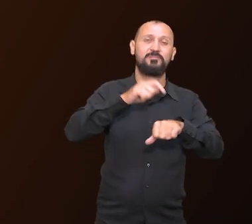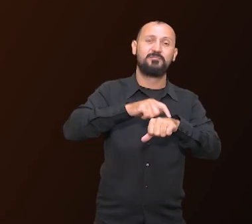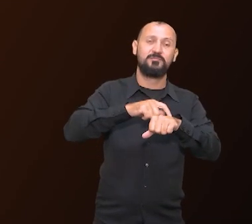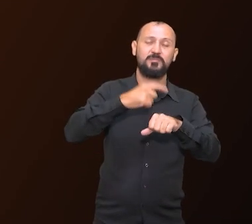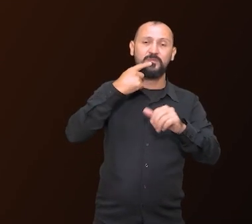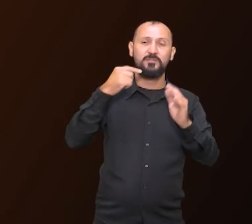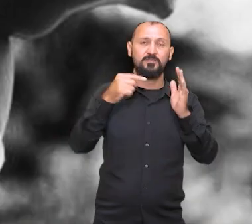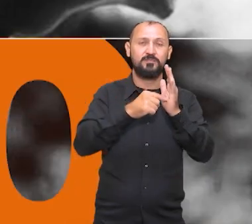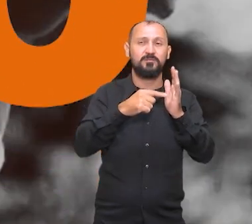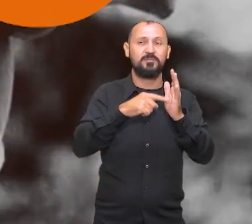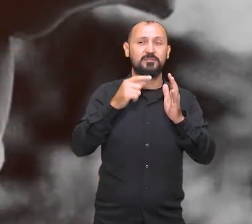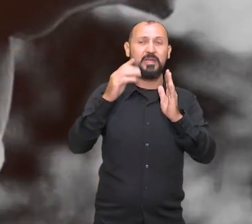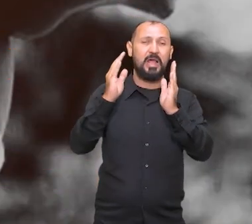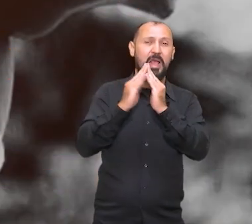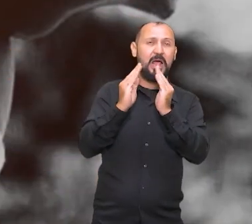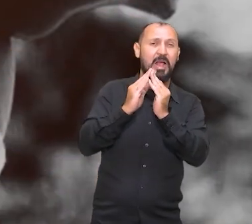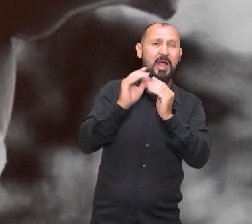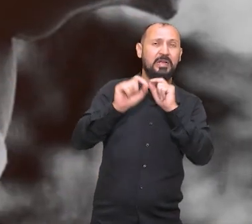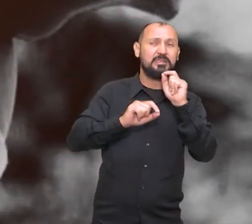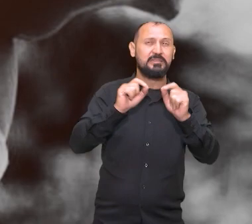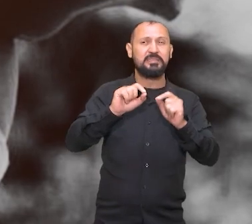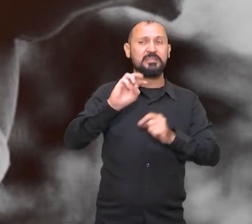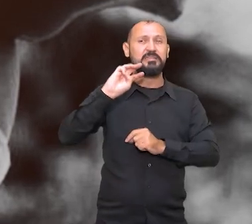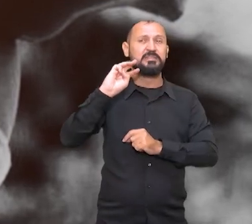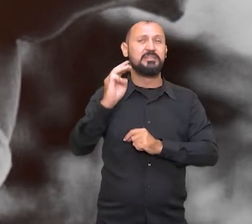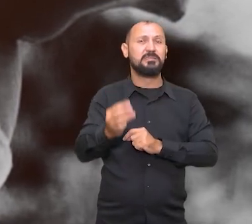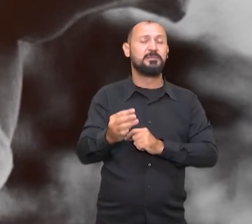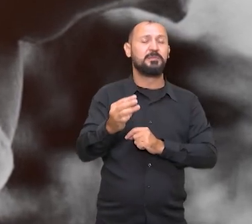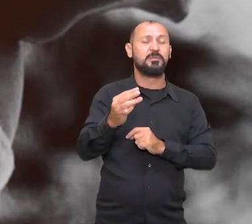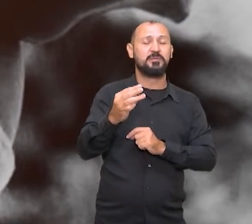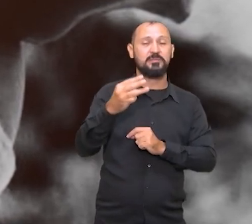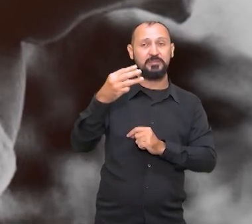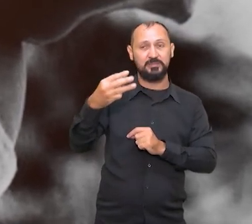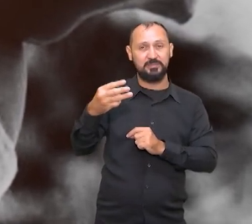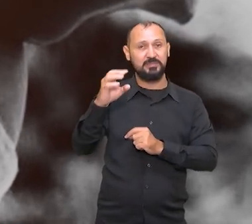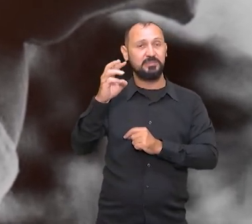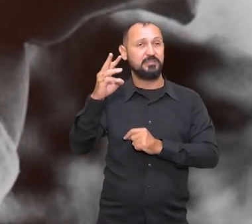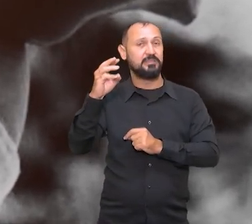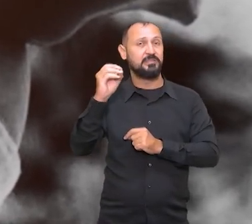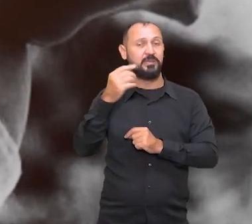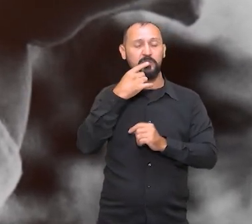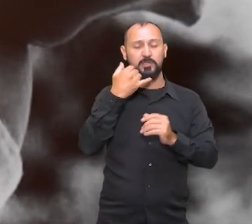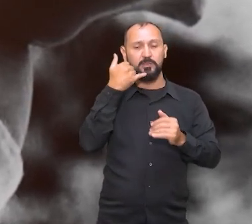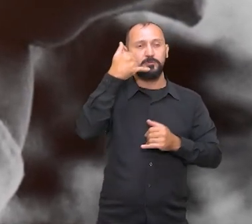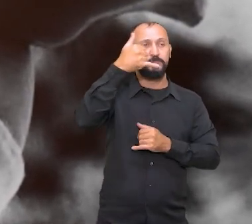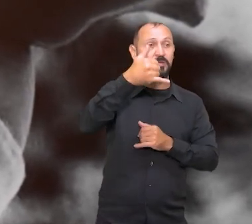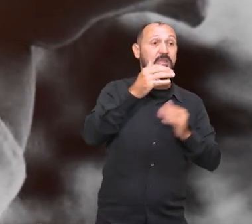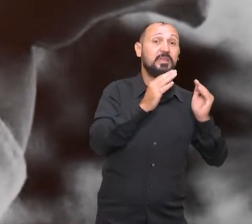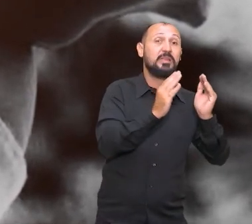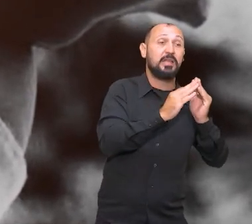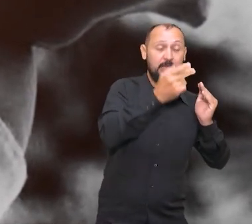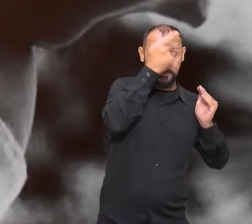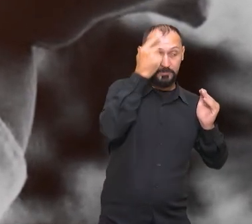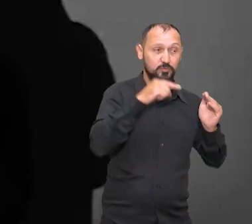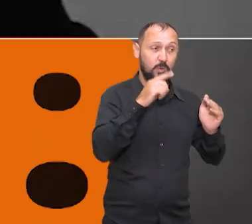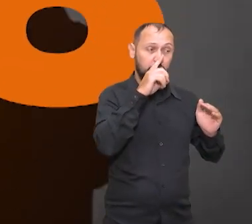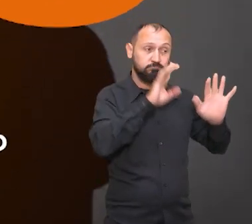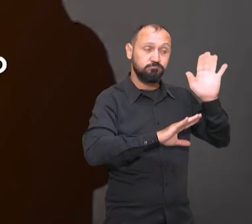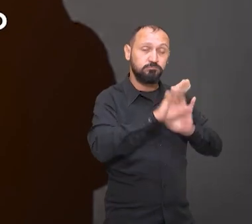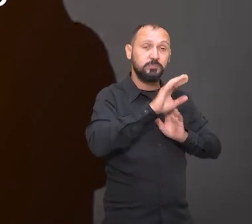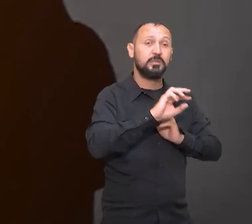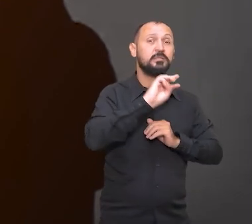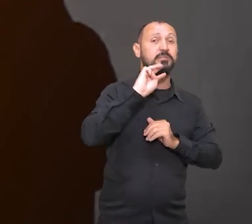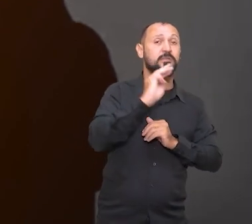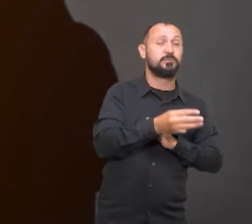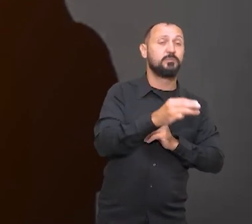8.494 denúncias. Quando a denúncia da casa da vítima, foram registradas 3.330 ligações e da casa